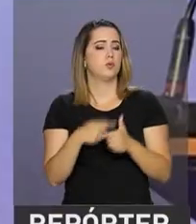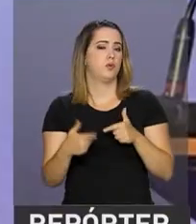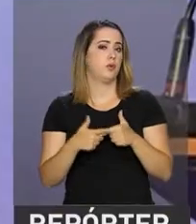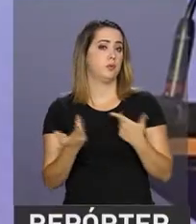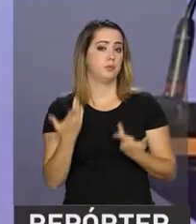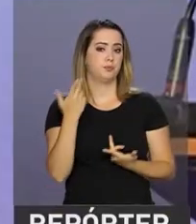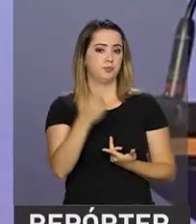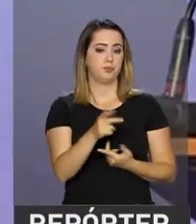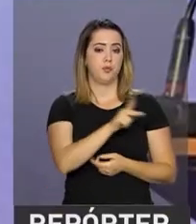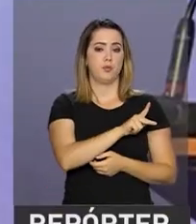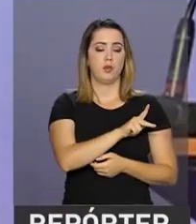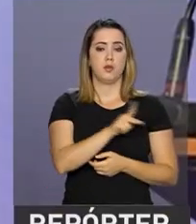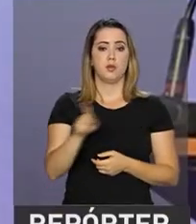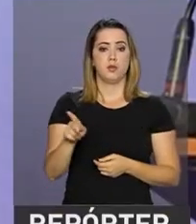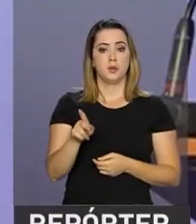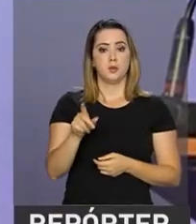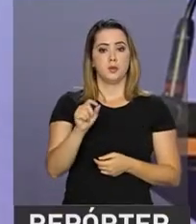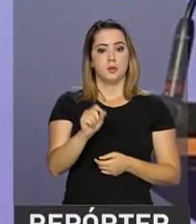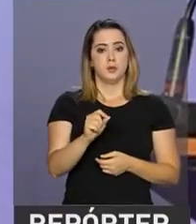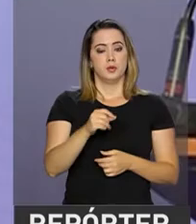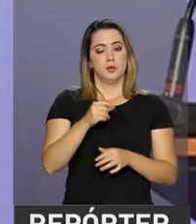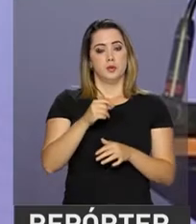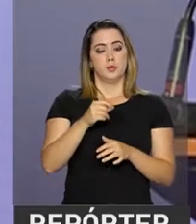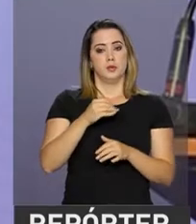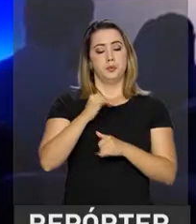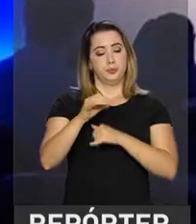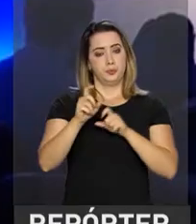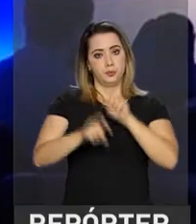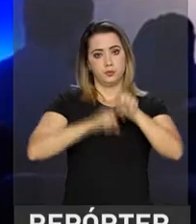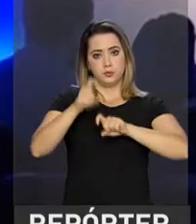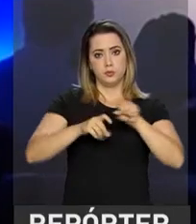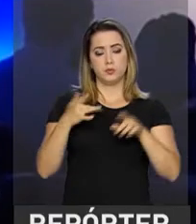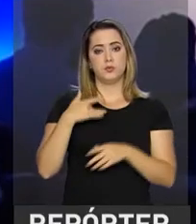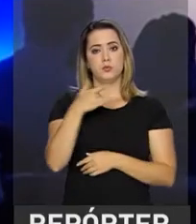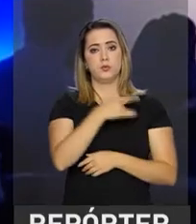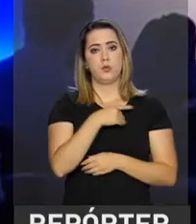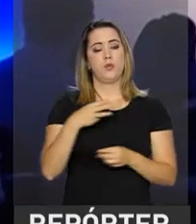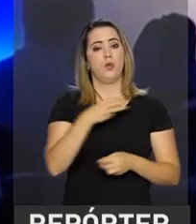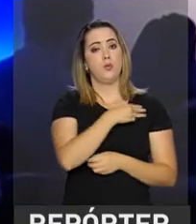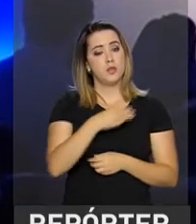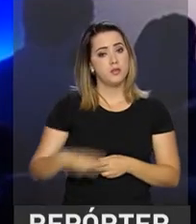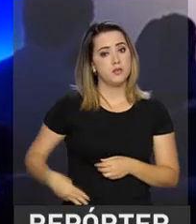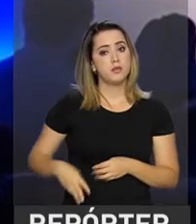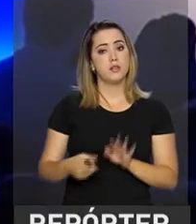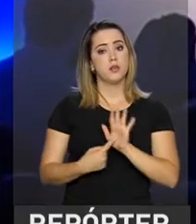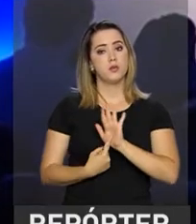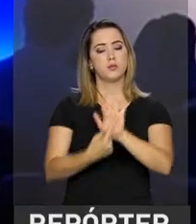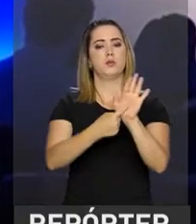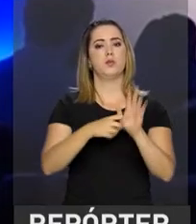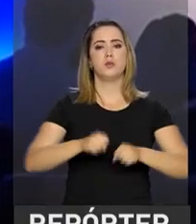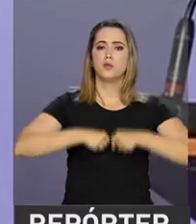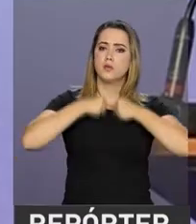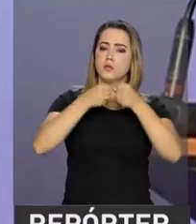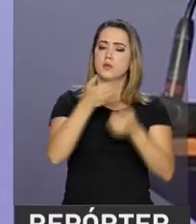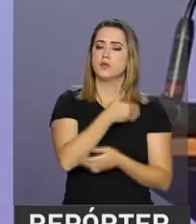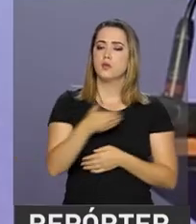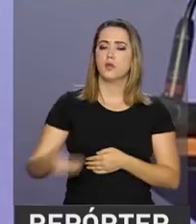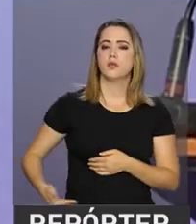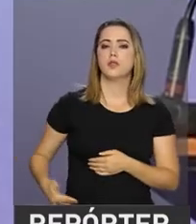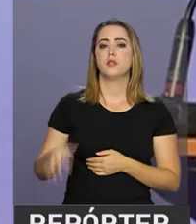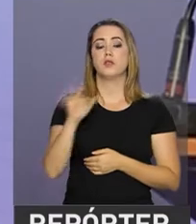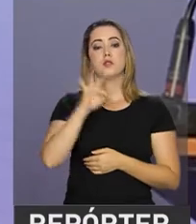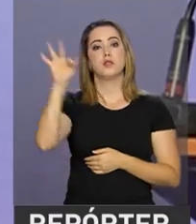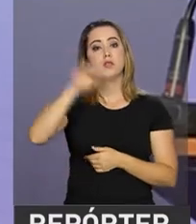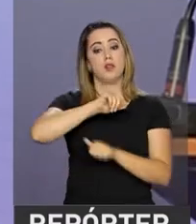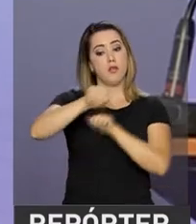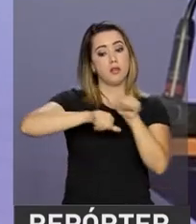a presidente da Sociedade Brasileira de Informática em Saúde, o trabalho do Ministério mostra o empenho do governo federal em modernizar